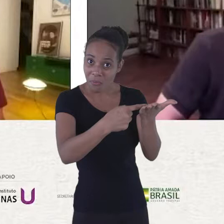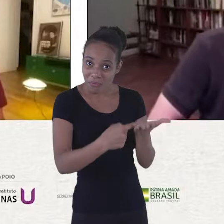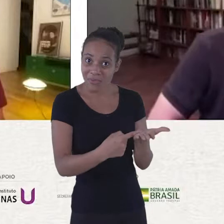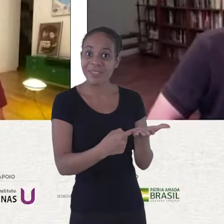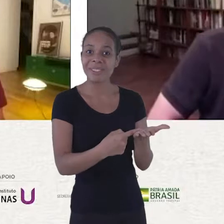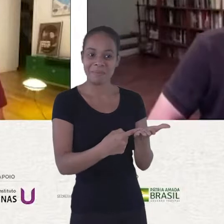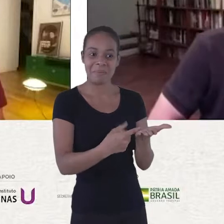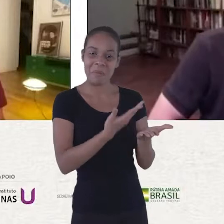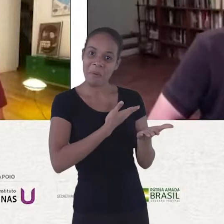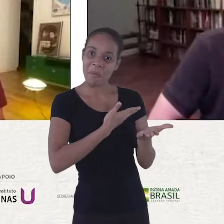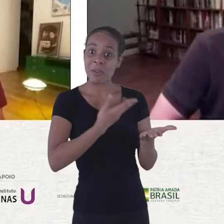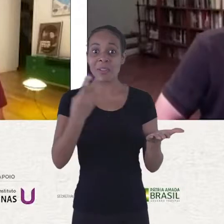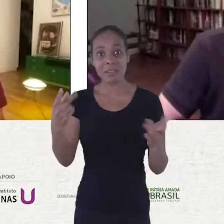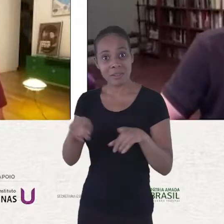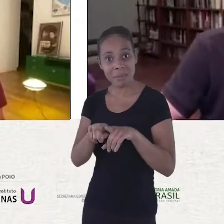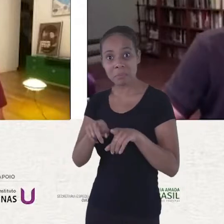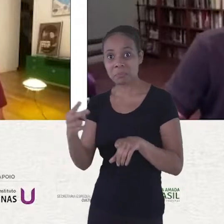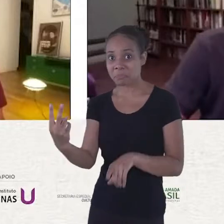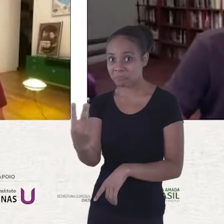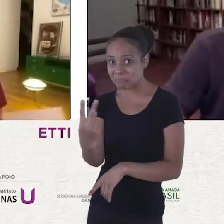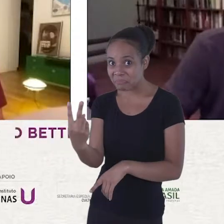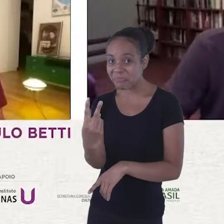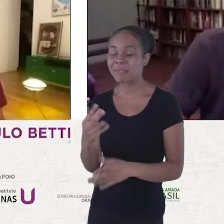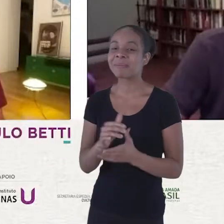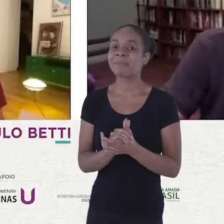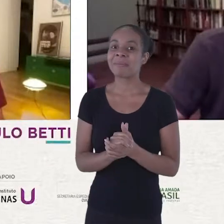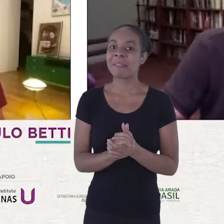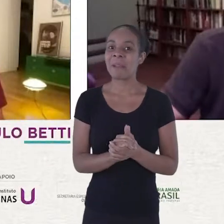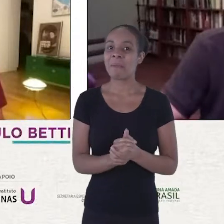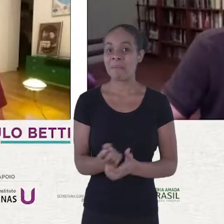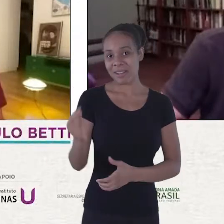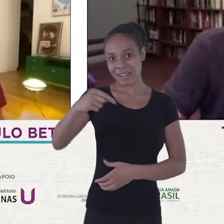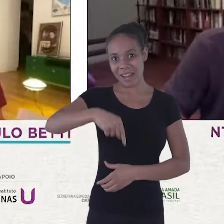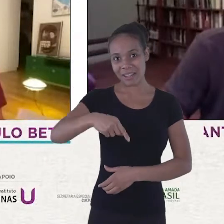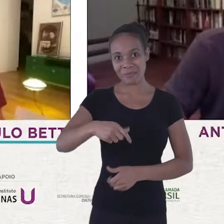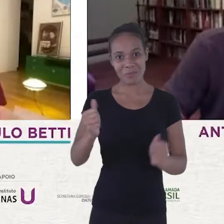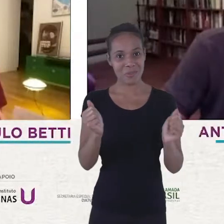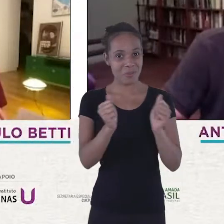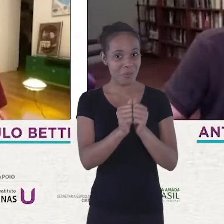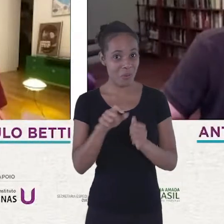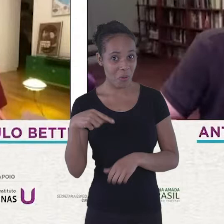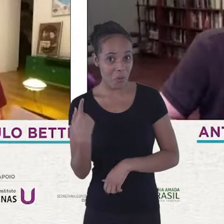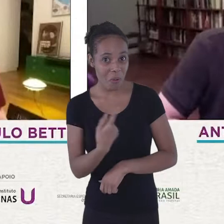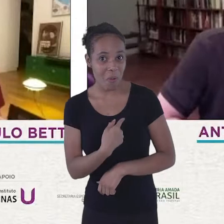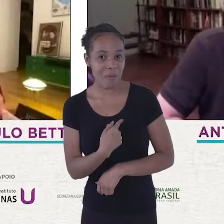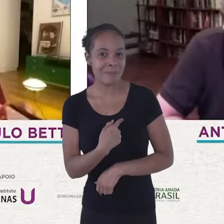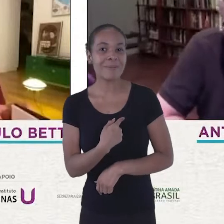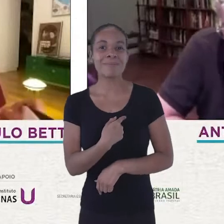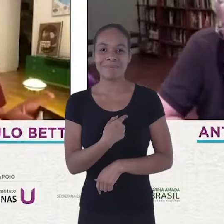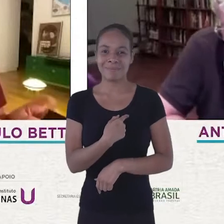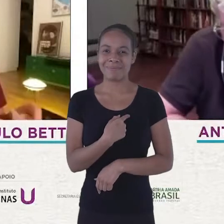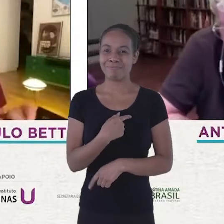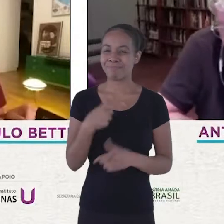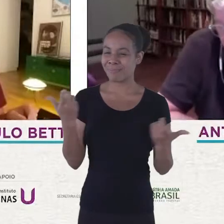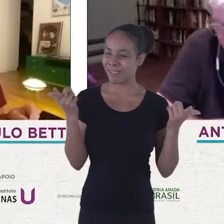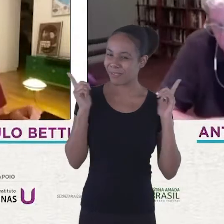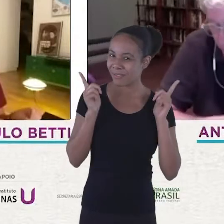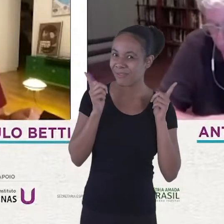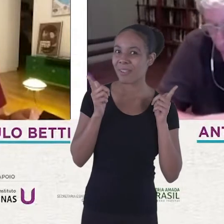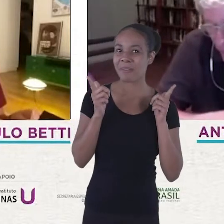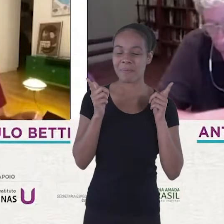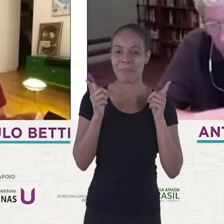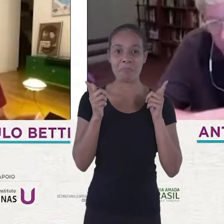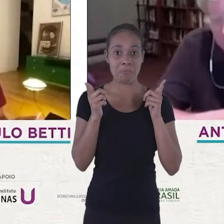Betti, para estar conosco nessa aventura, que é a aventura da vida do